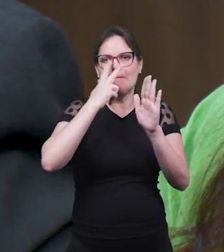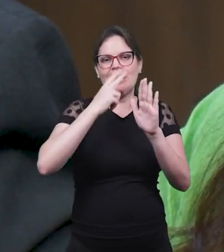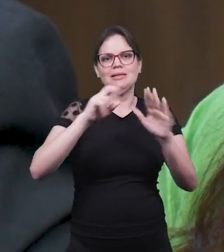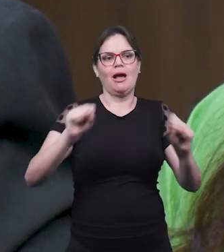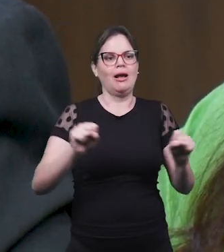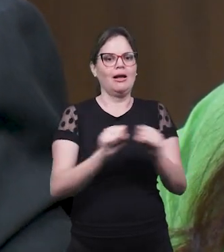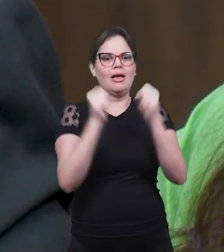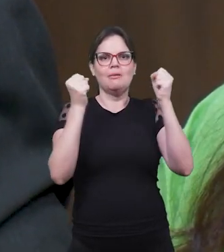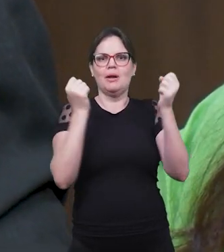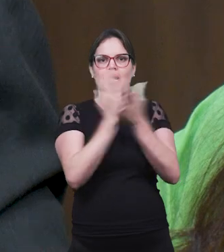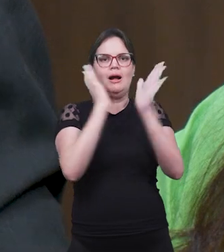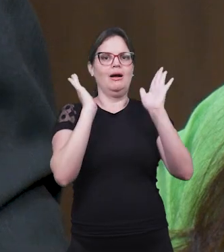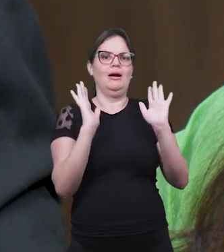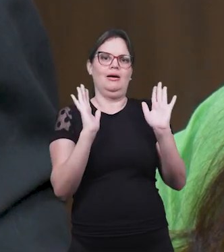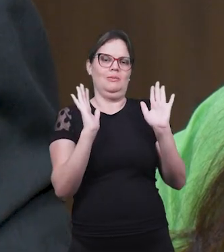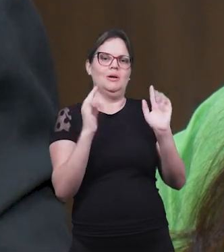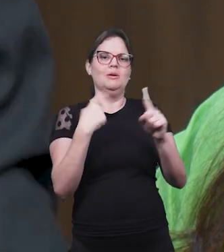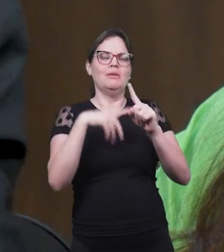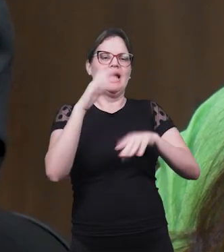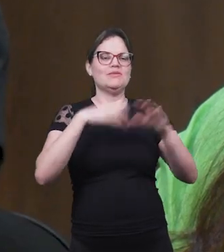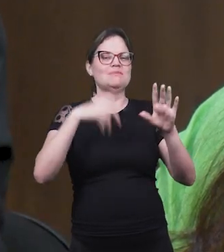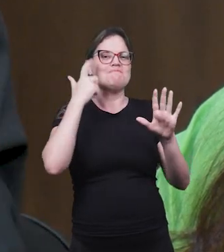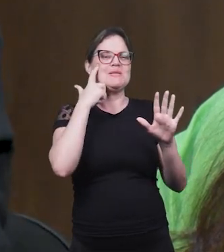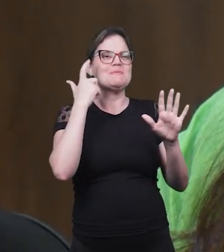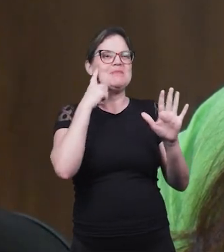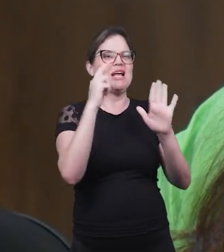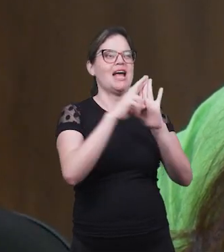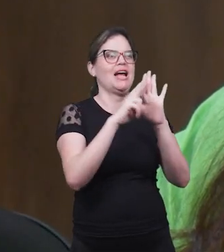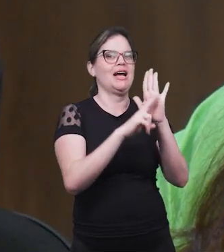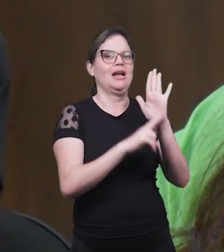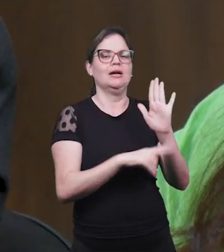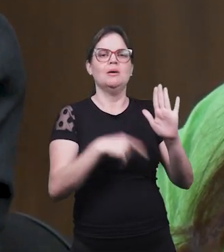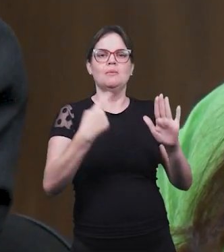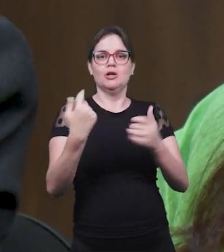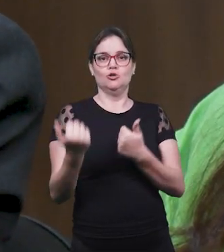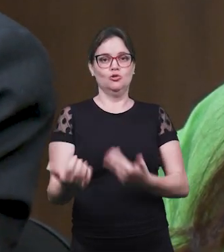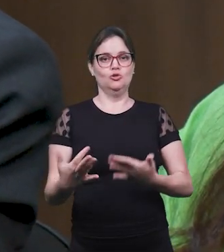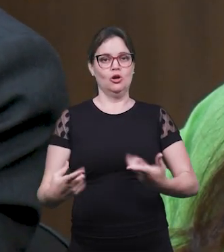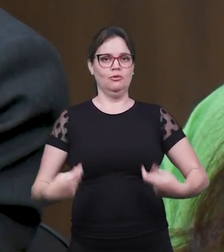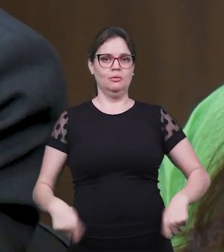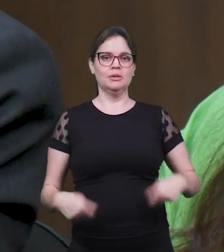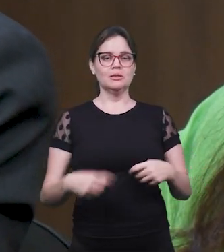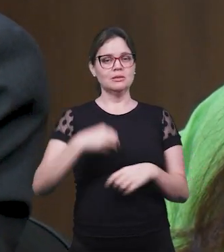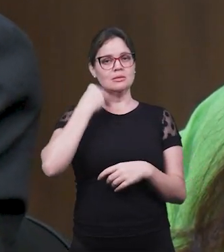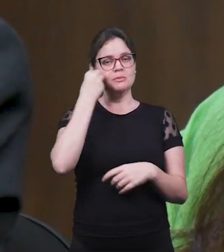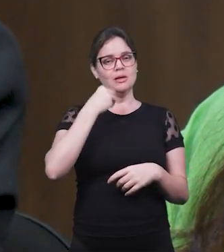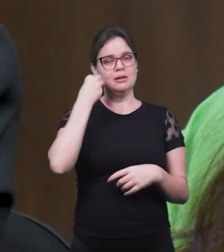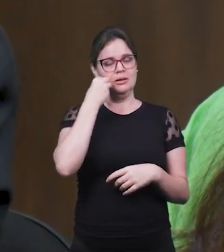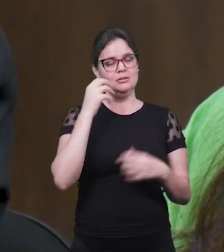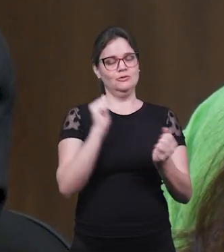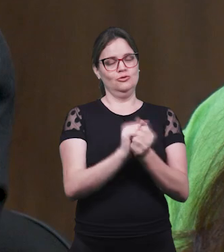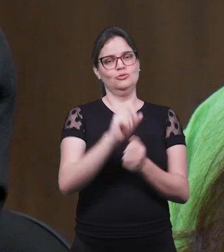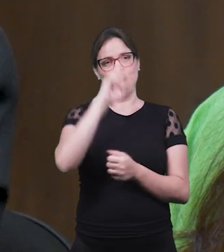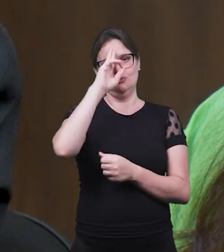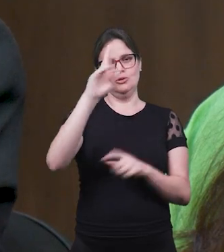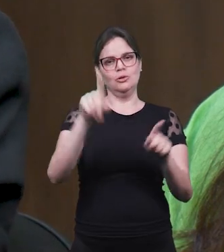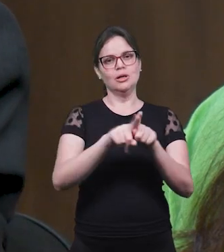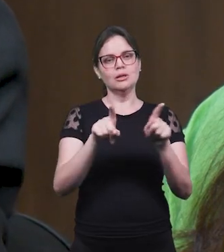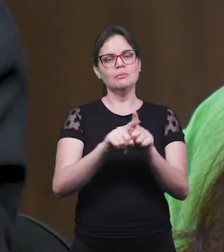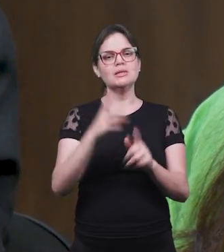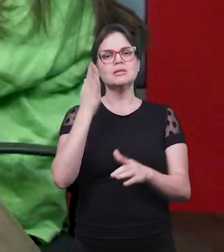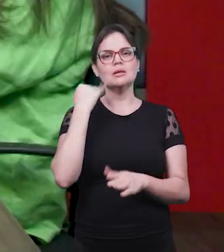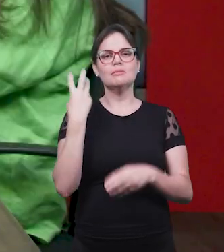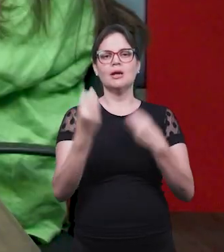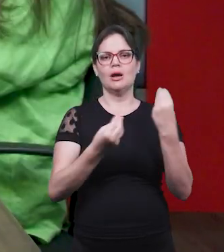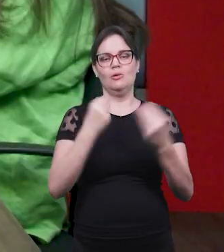que eventualmente a pessoa construa, o próprio jovem construa, de viver a experiência. Né? O importante é ter a direção